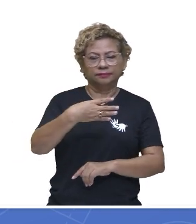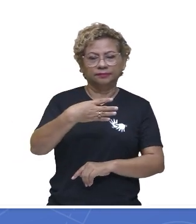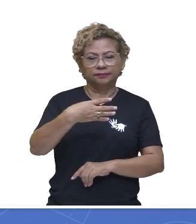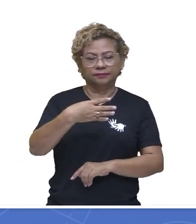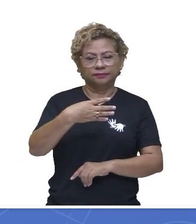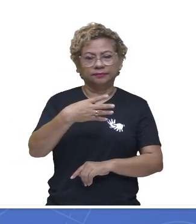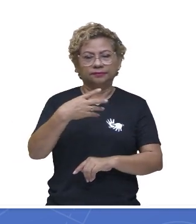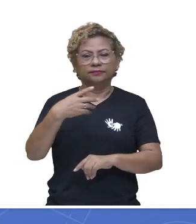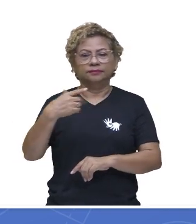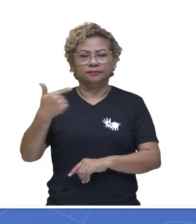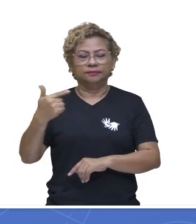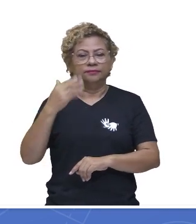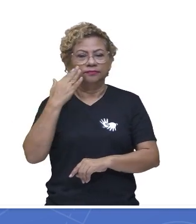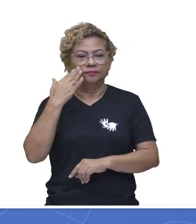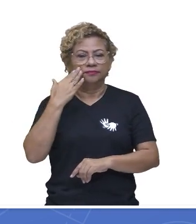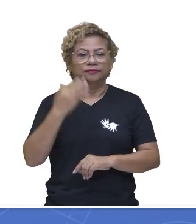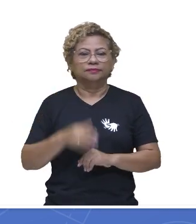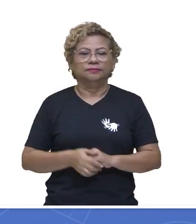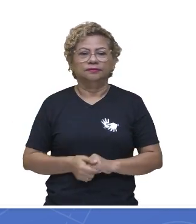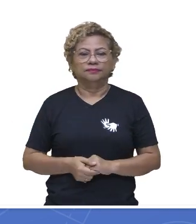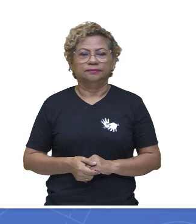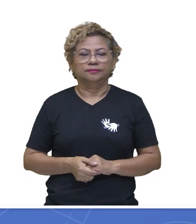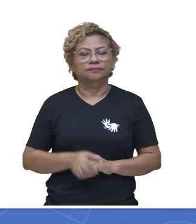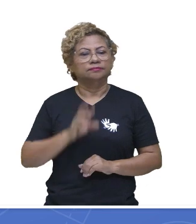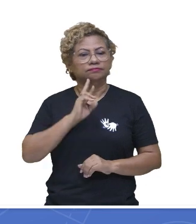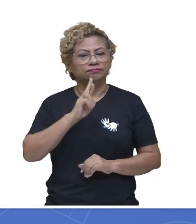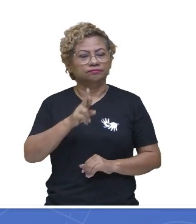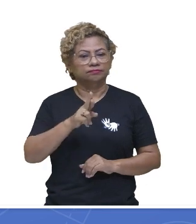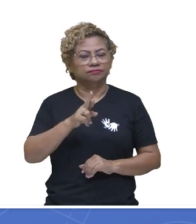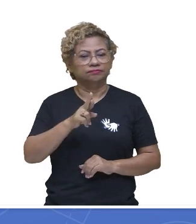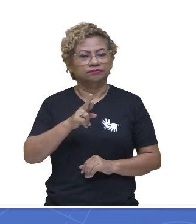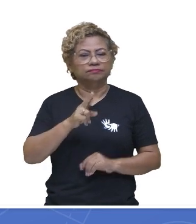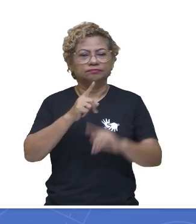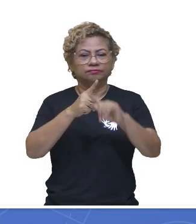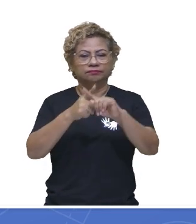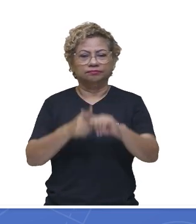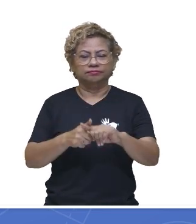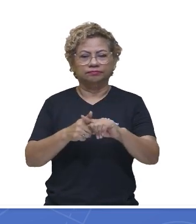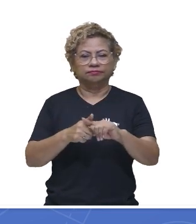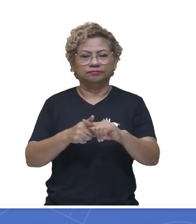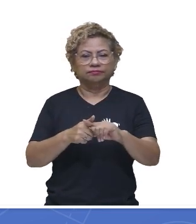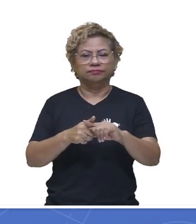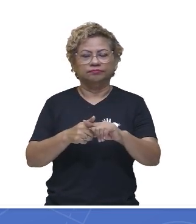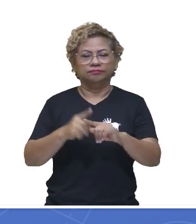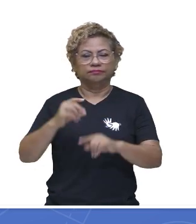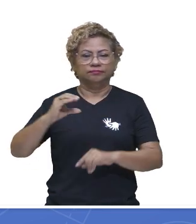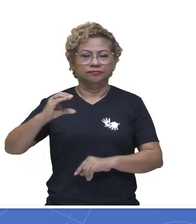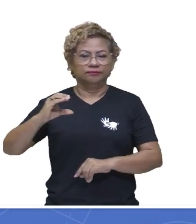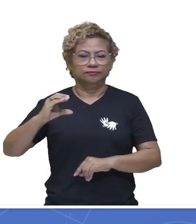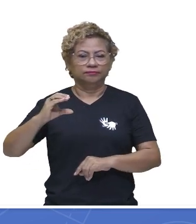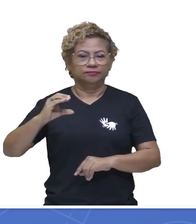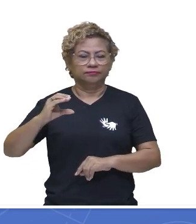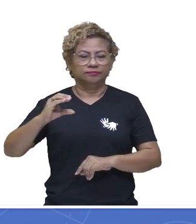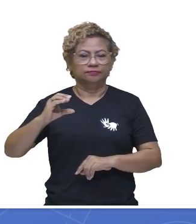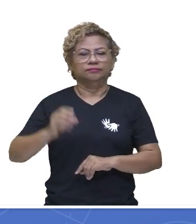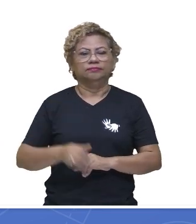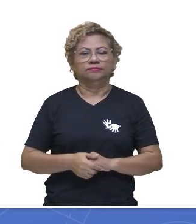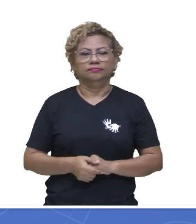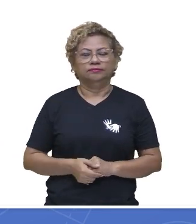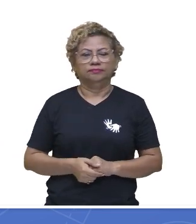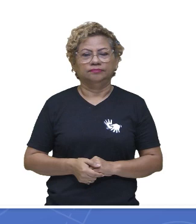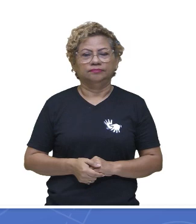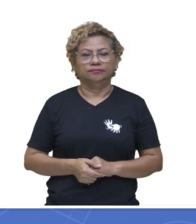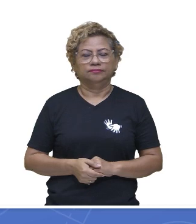2. O resultado dessa multiplicação é uma matriz C. Ou